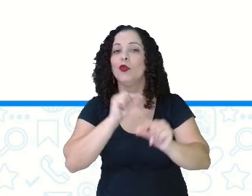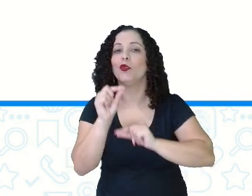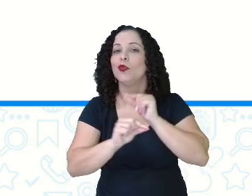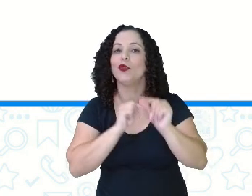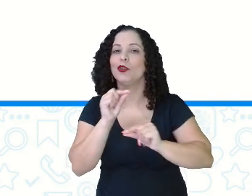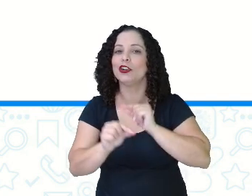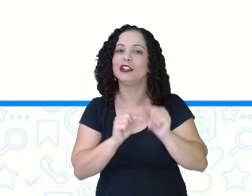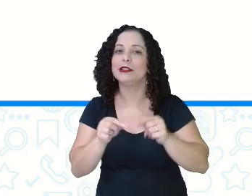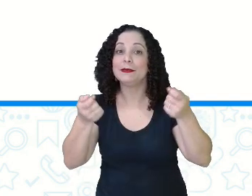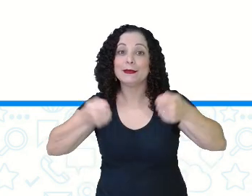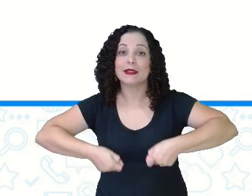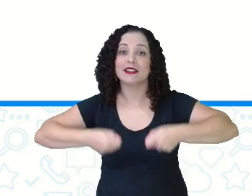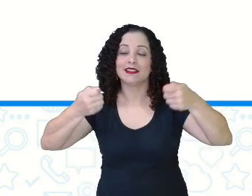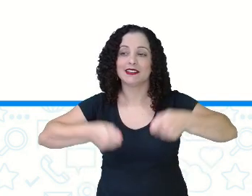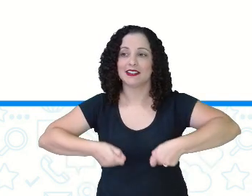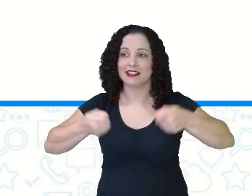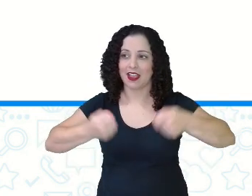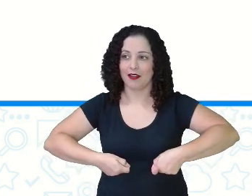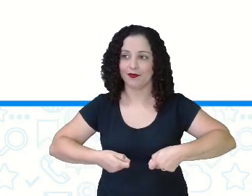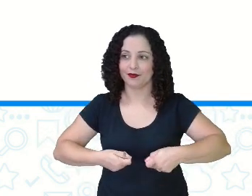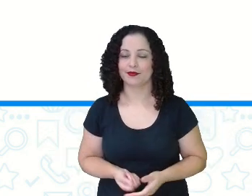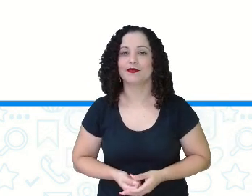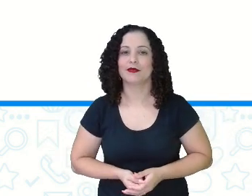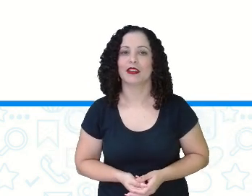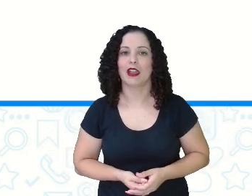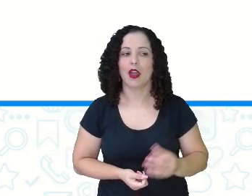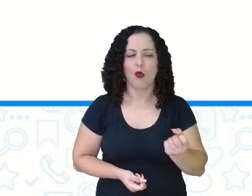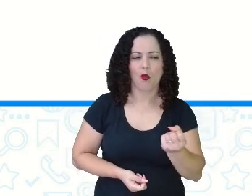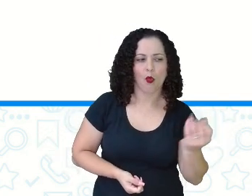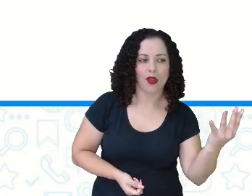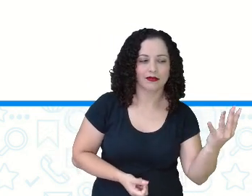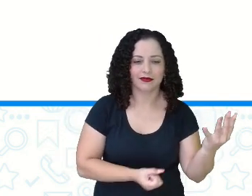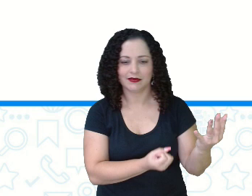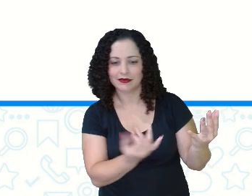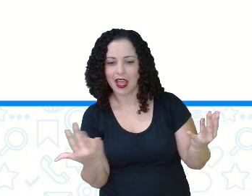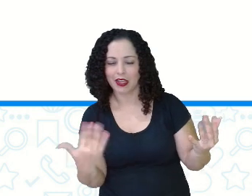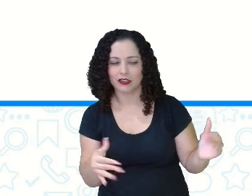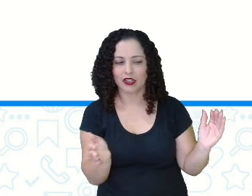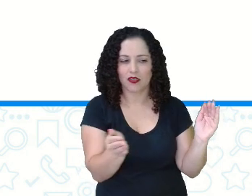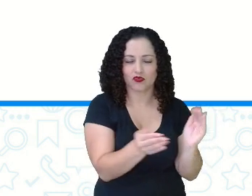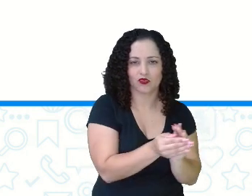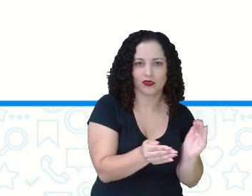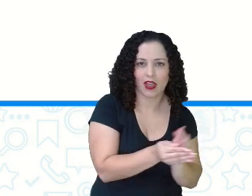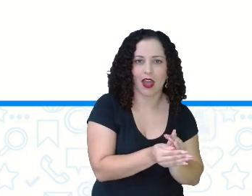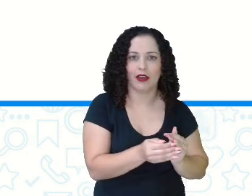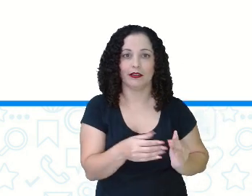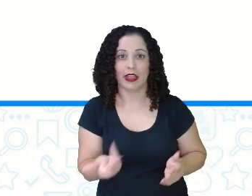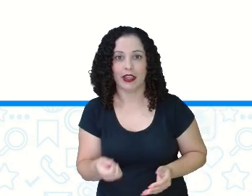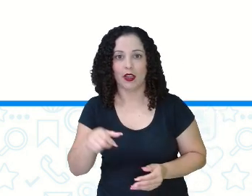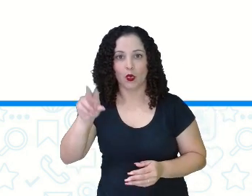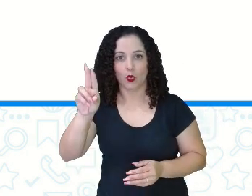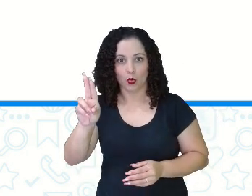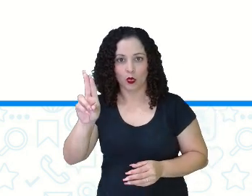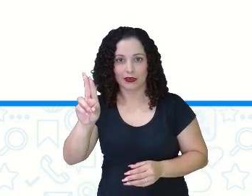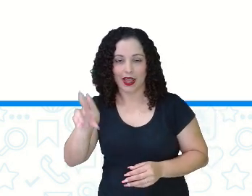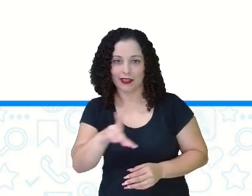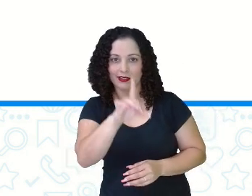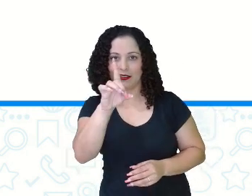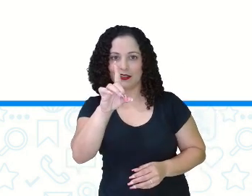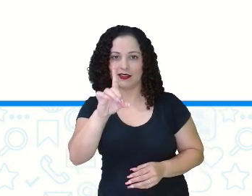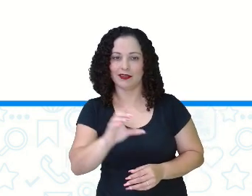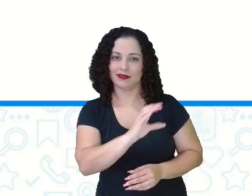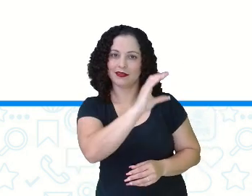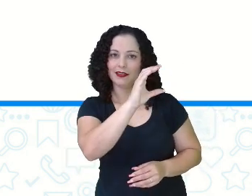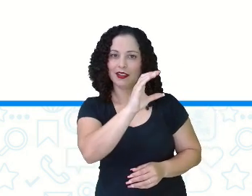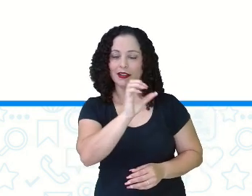valor posicional, ou seja, juntar unidade com unidade, dezena com dezena, centena com centena